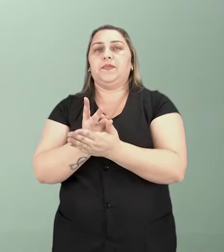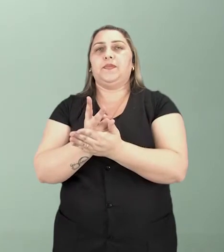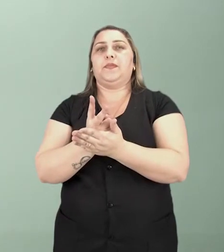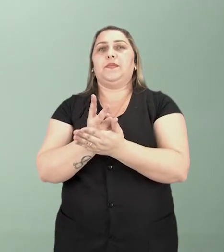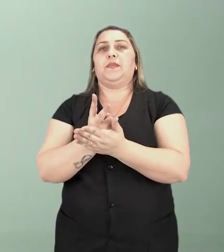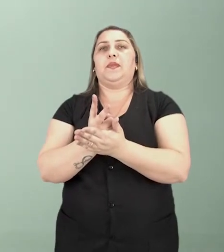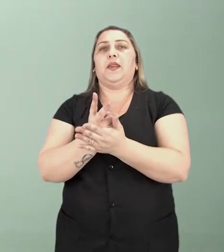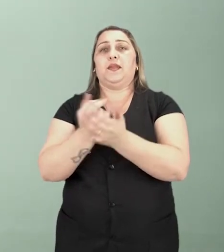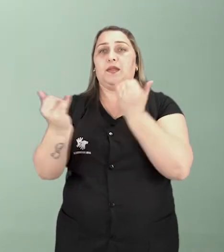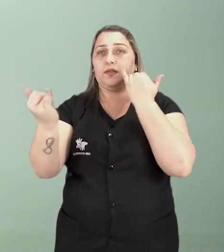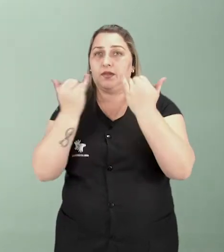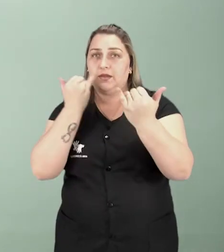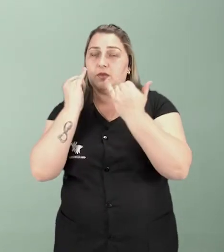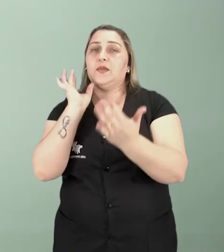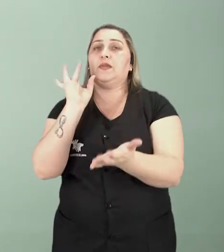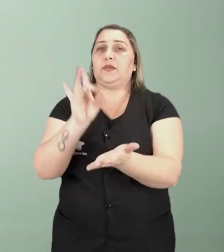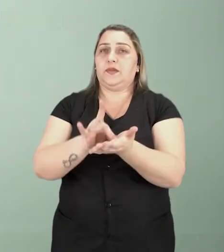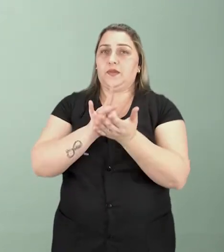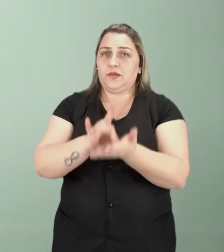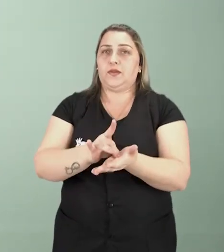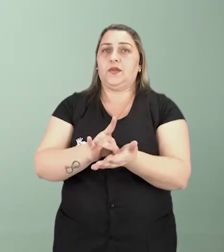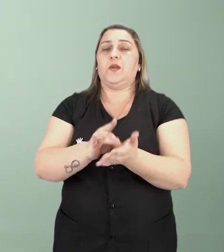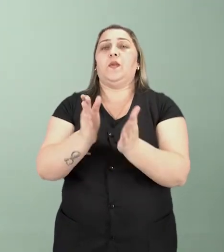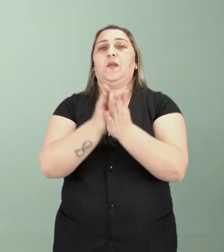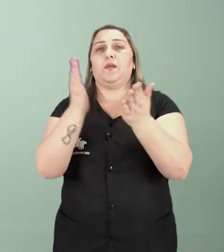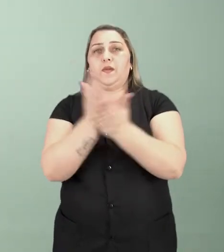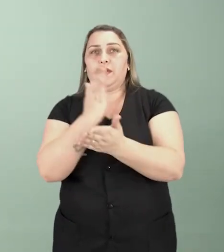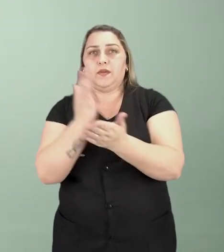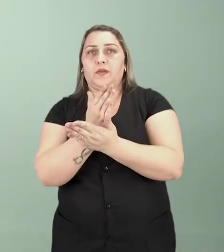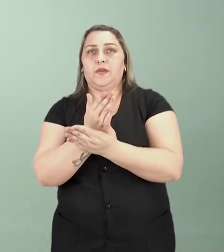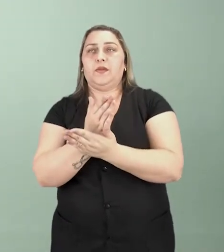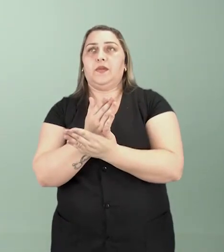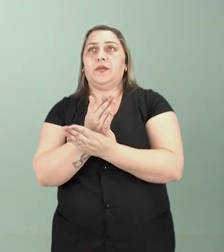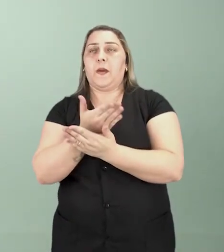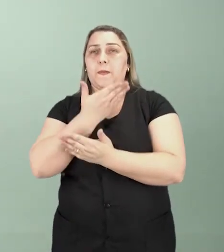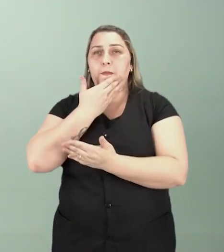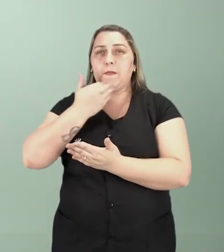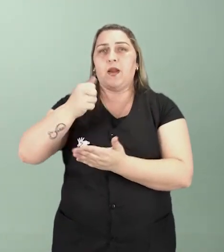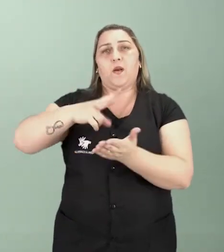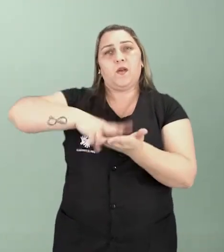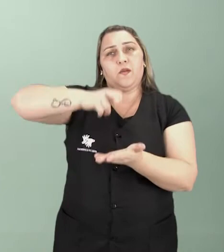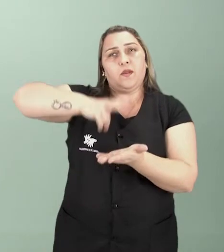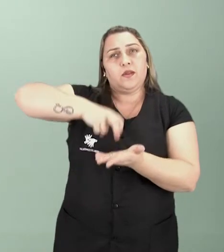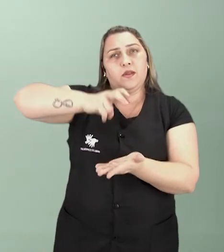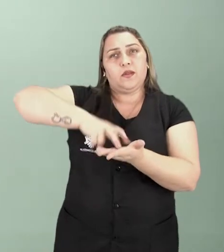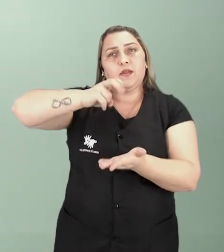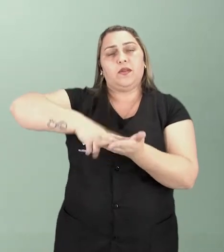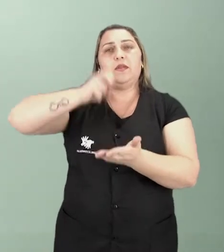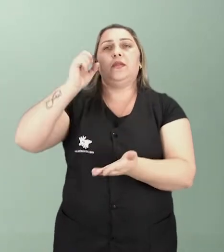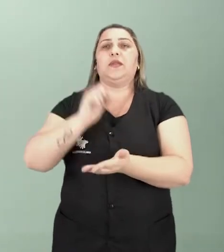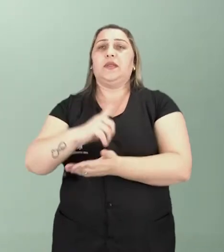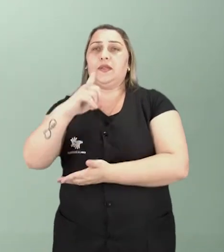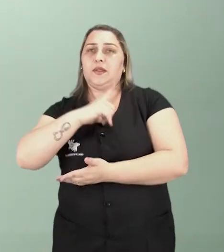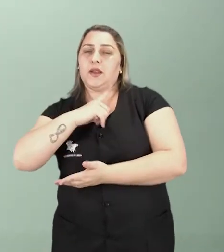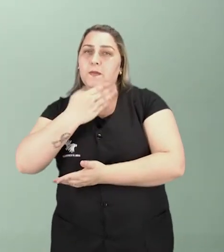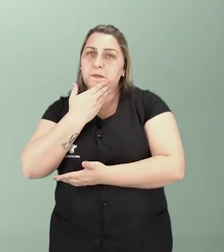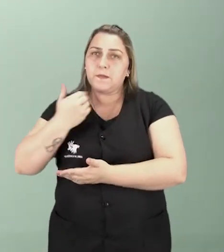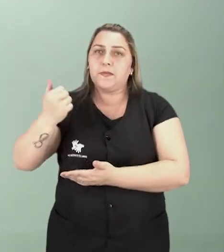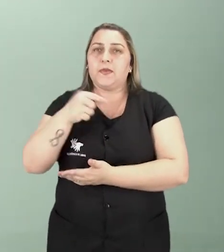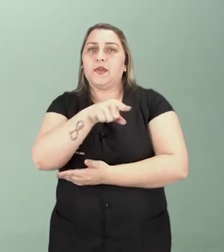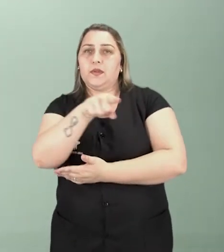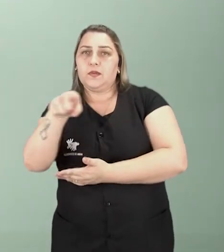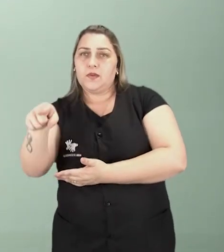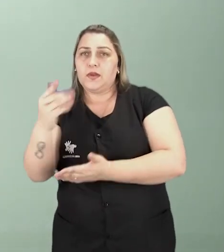das fontes de informações serem verdadeiras, o livro, ele melhora o vocabulário, né? Ele tem uma melhora para